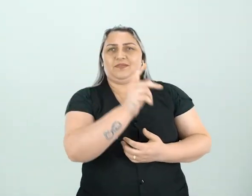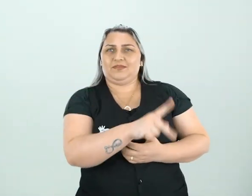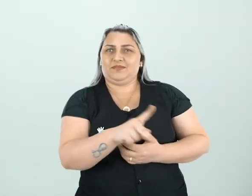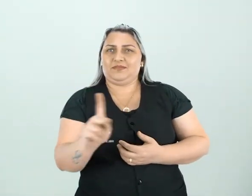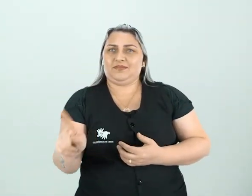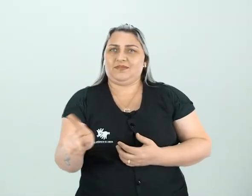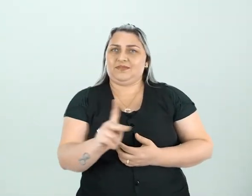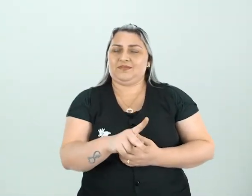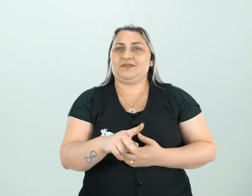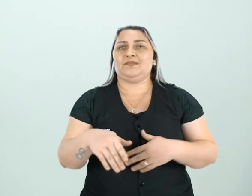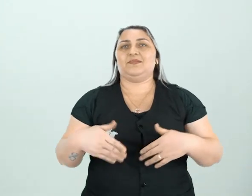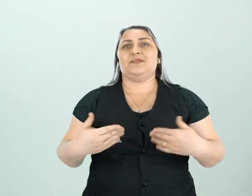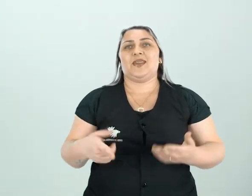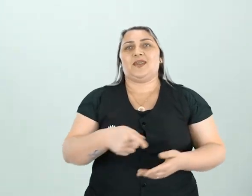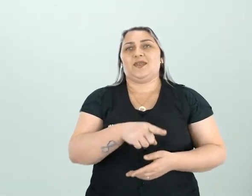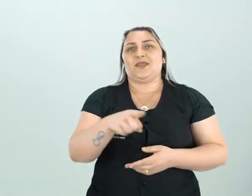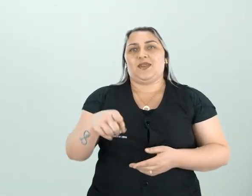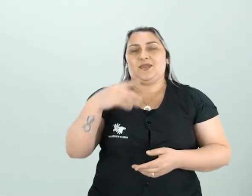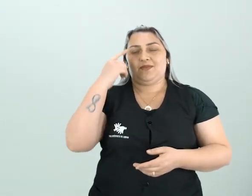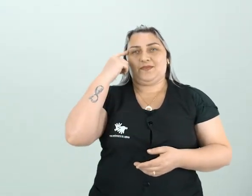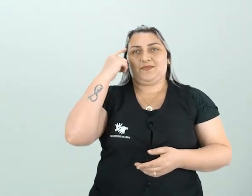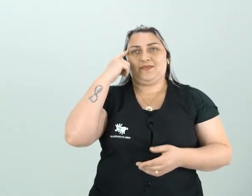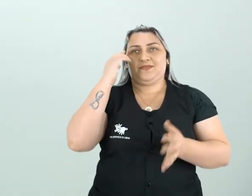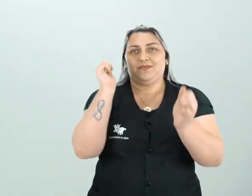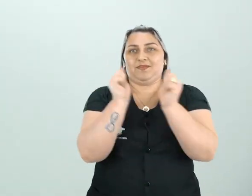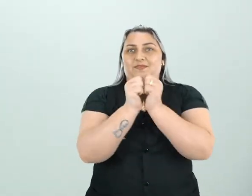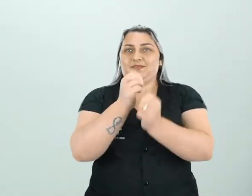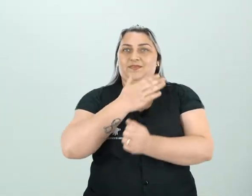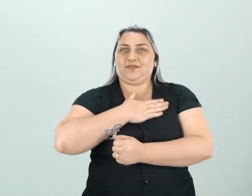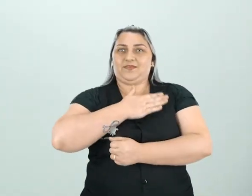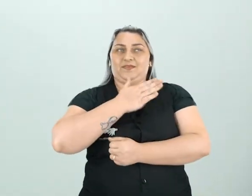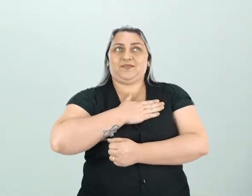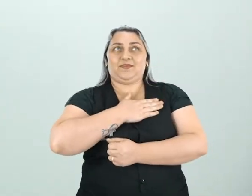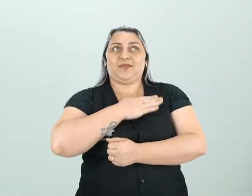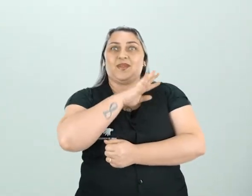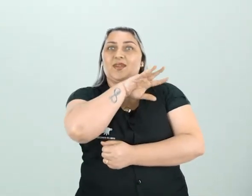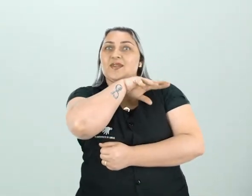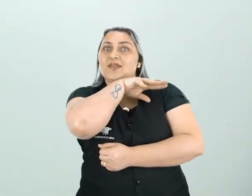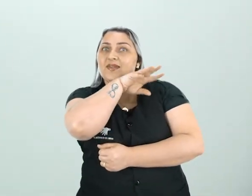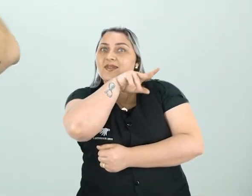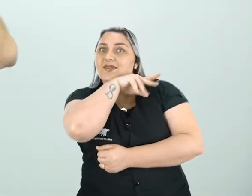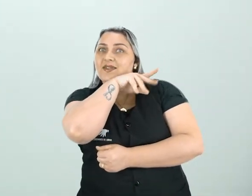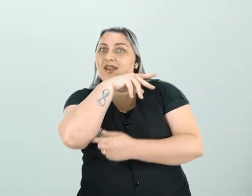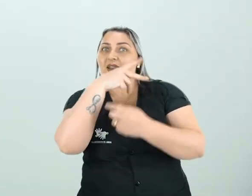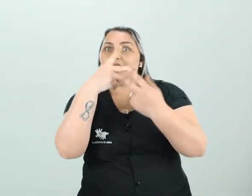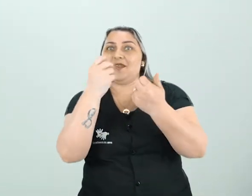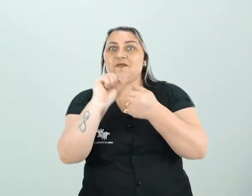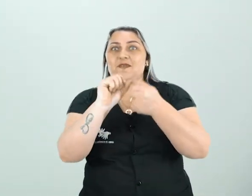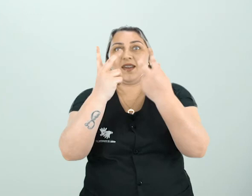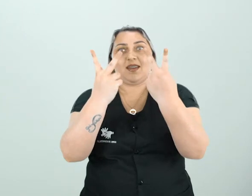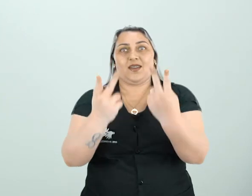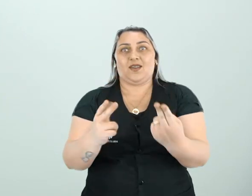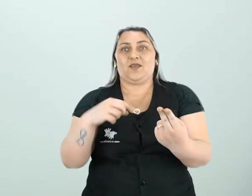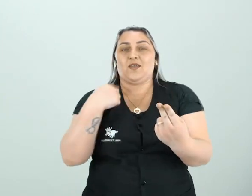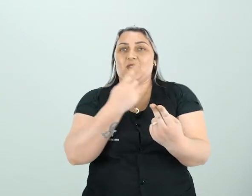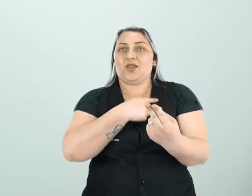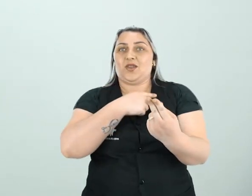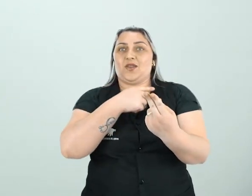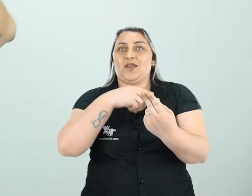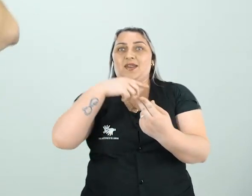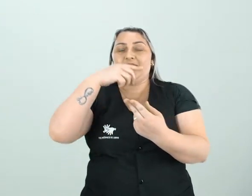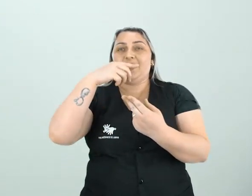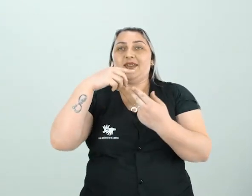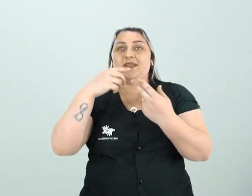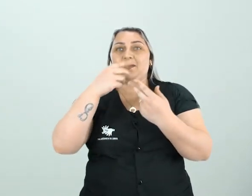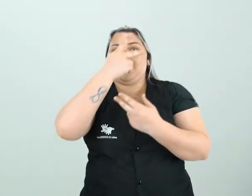professor? Sim, eu sei que você estava pensando aí junto comigo, que os animais, eles fazem igual nós e nos